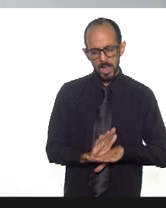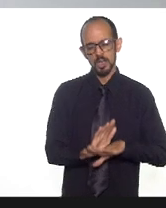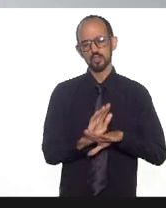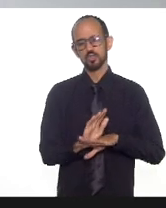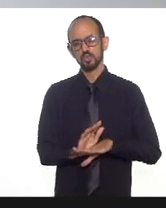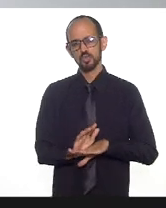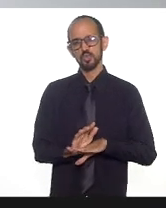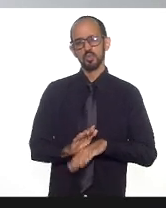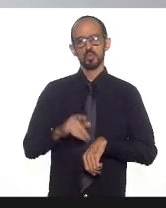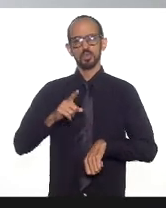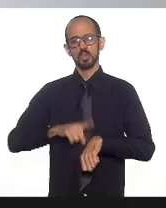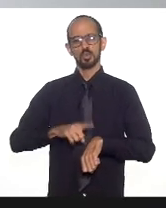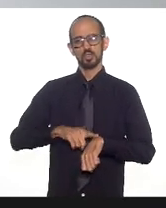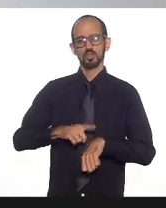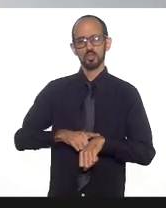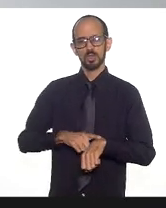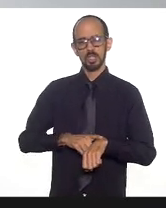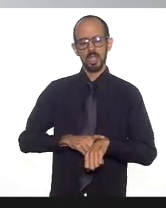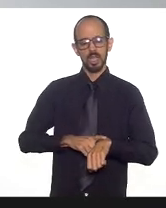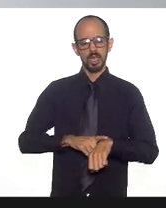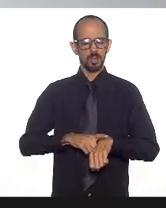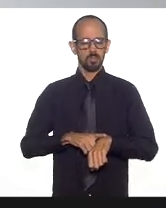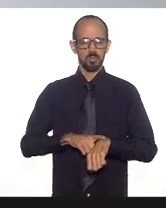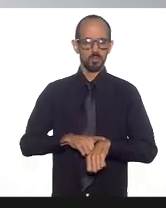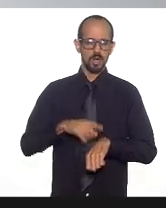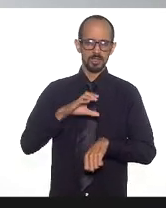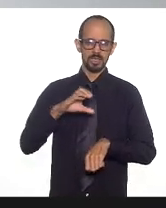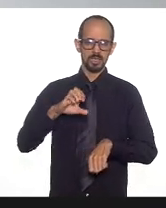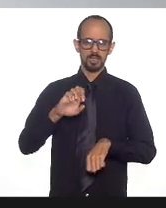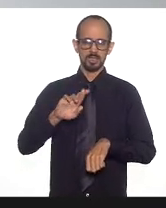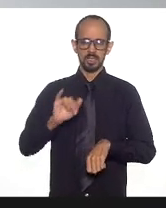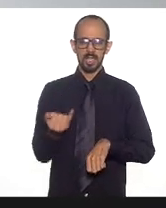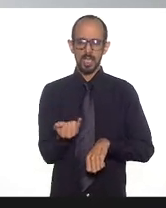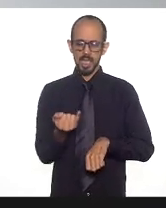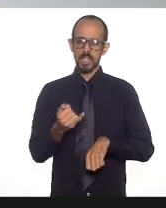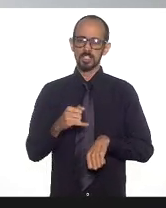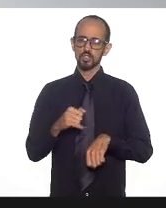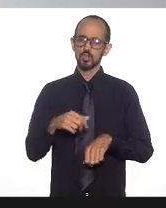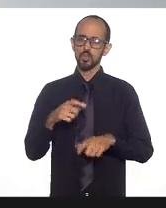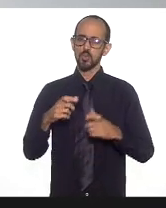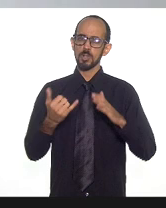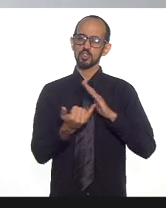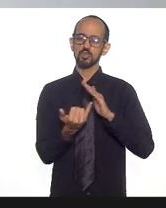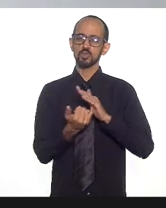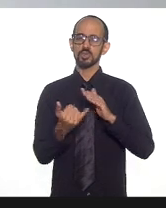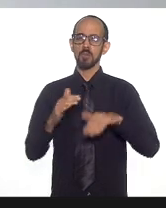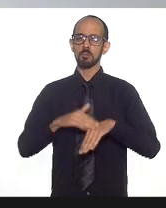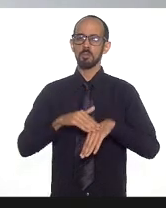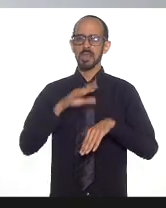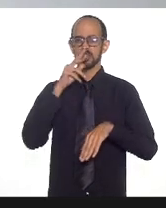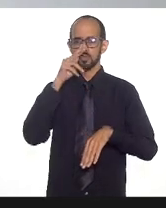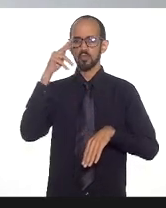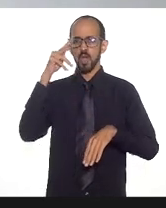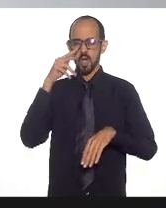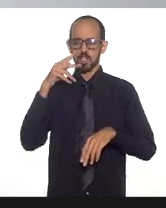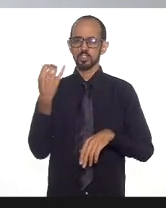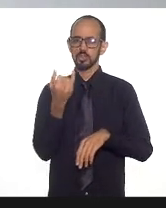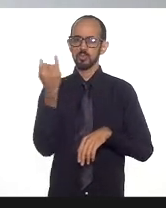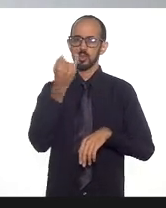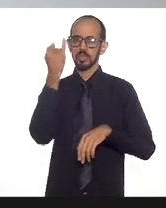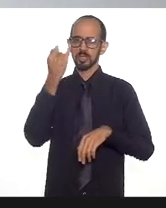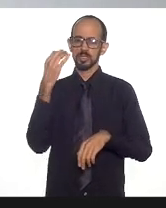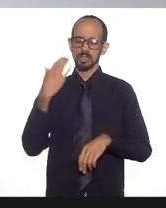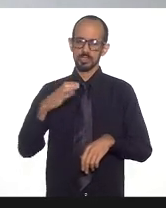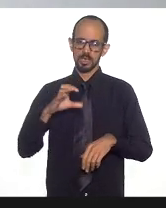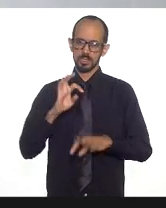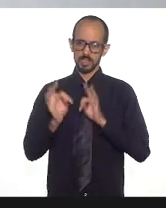prazo para fazer da CCERD uma instituição ainda mais forte e ainda mais importante na educação, na ciência e na tecnologia